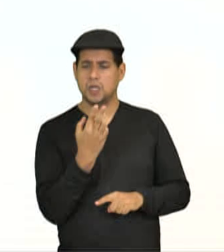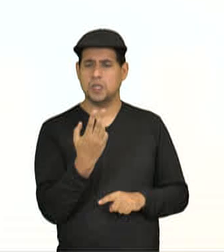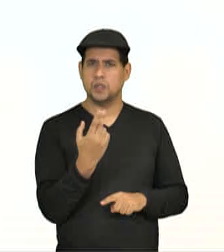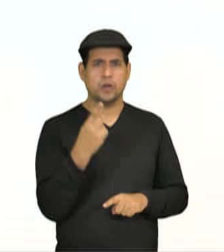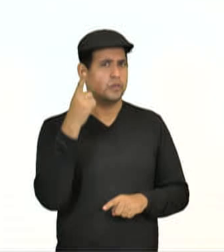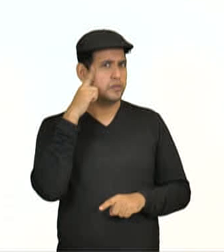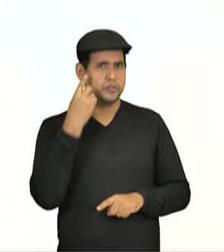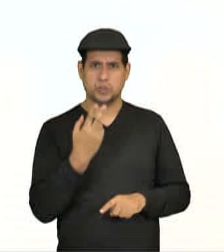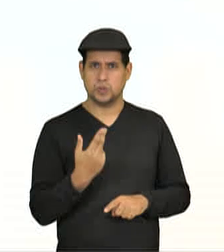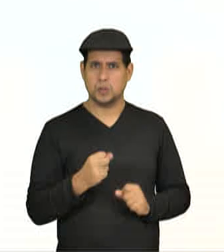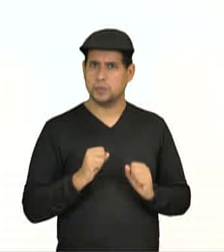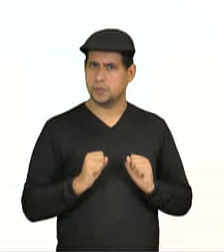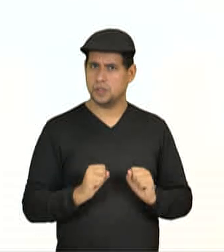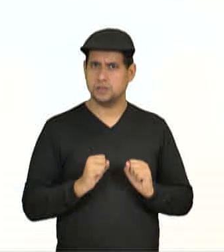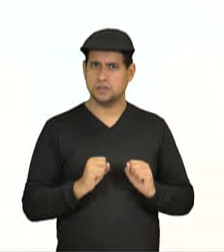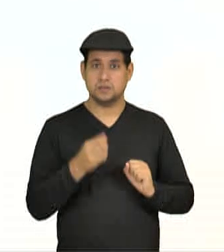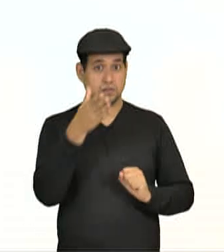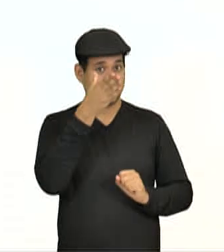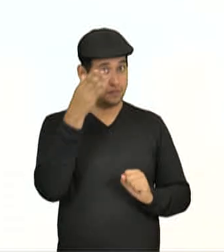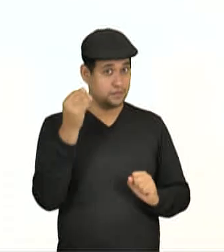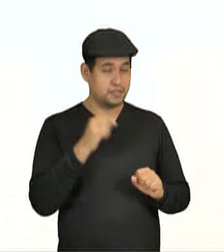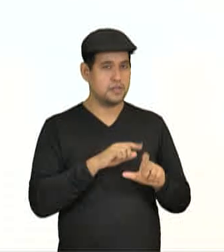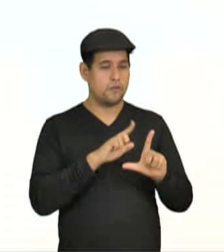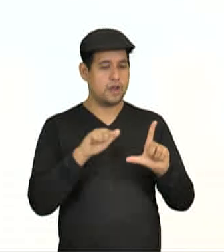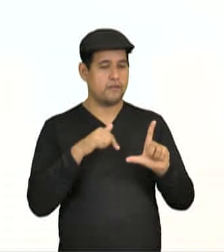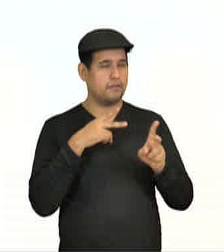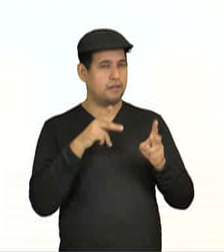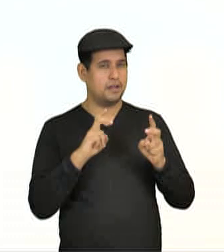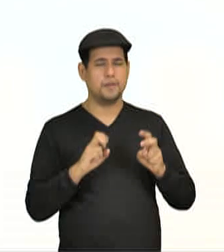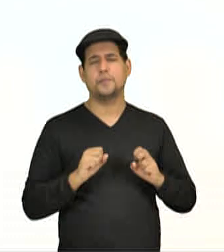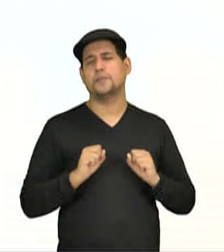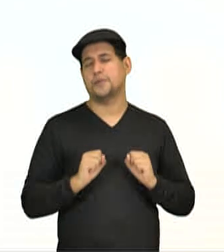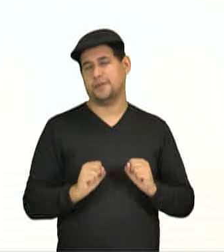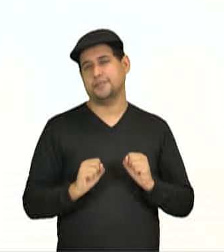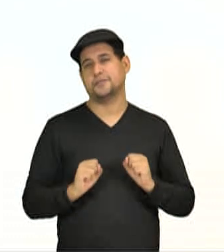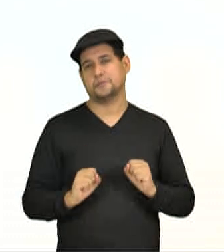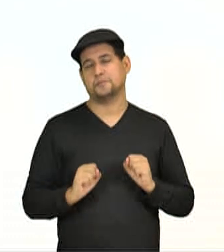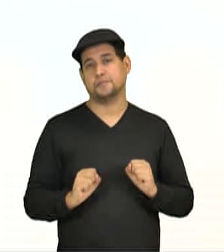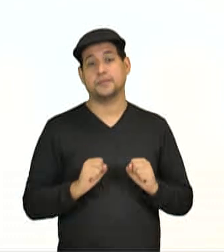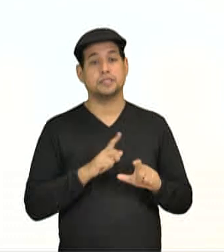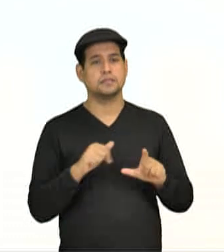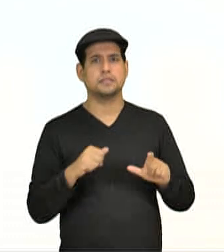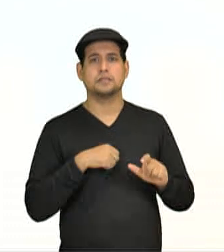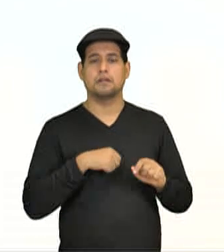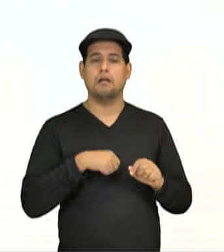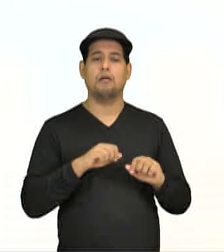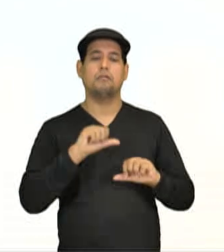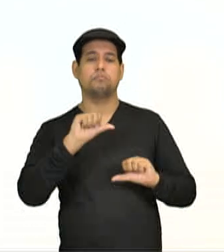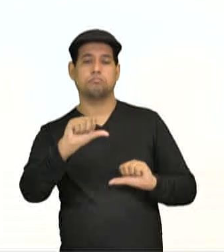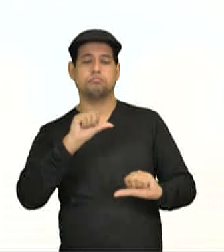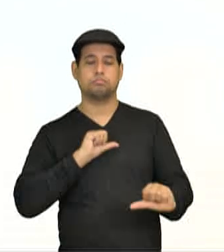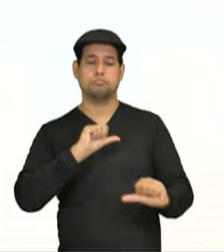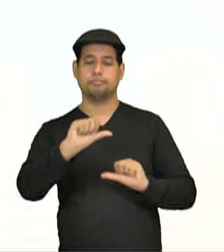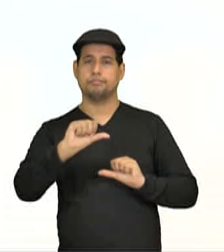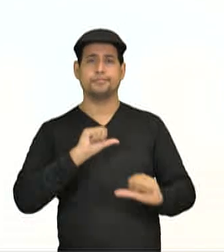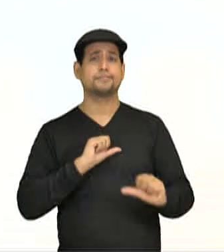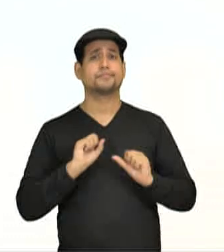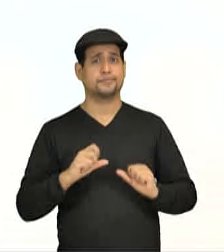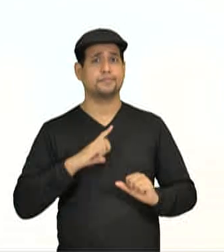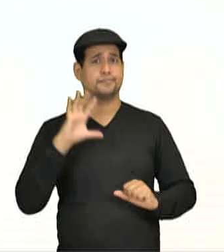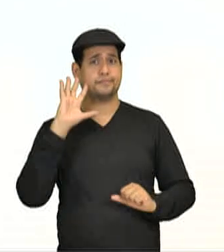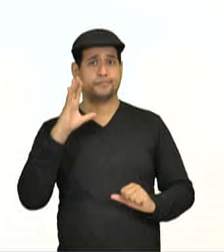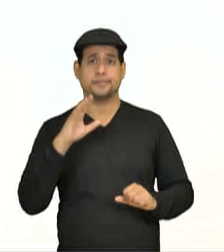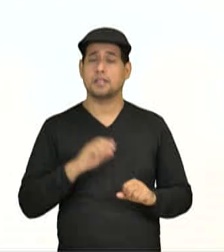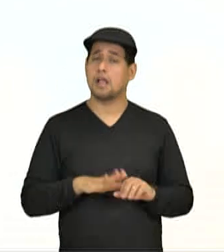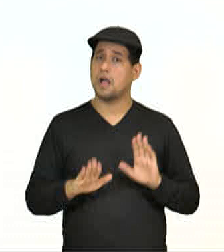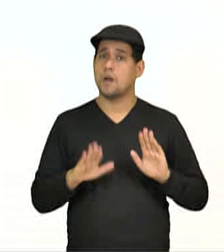mesmo dia? Esqueça do gráfico. Pode haver? Claro que pode, né, gente? A temperatura fica oscilando o tempo todo. Pode haver. Pode ser